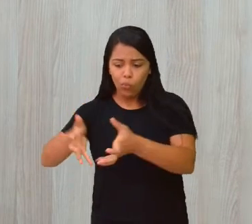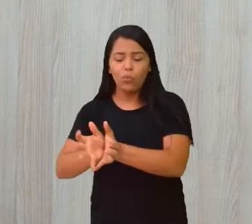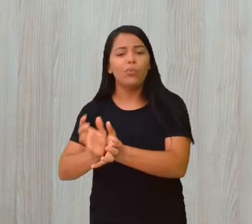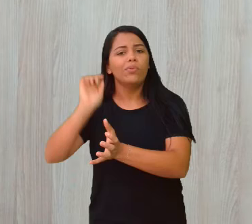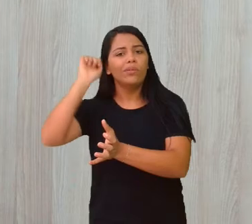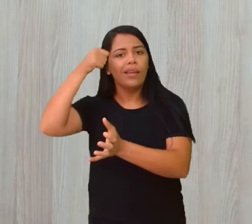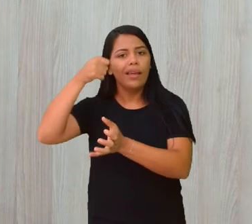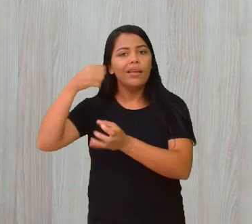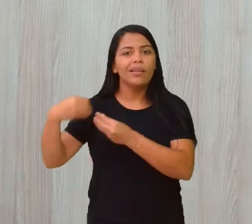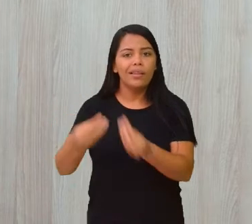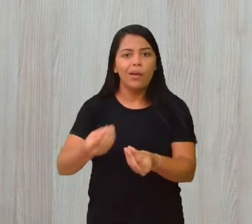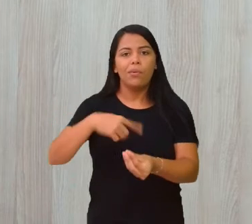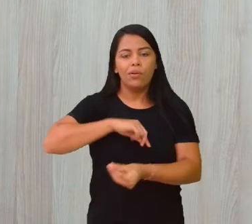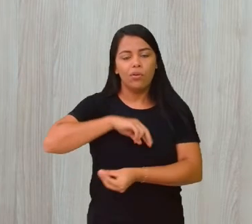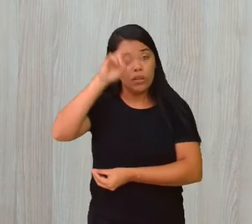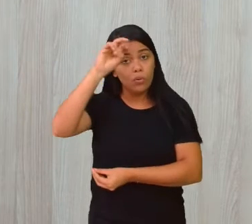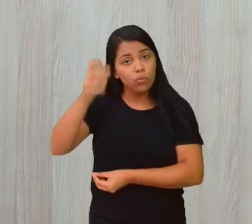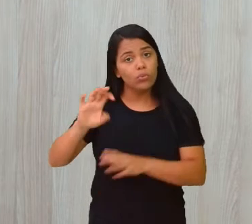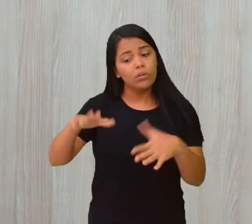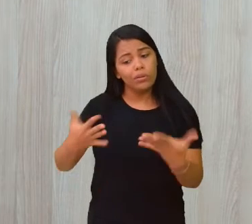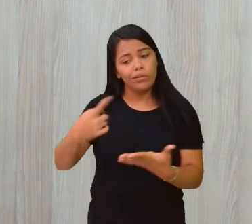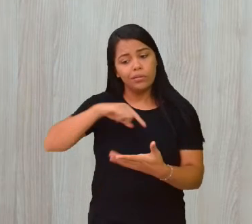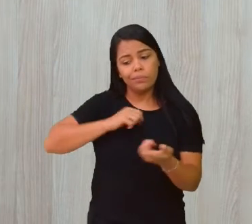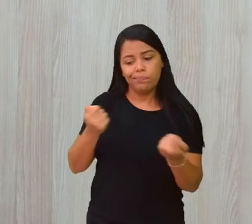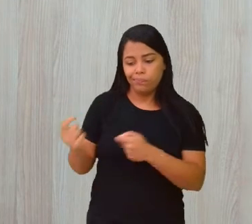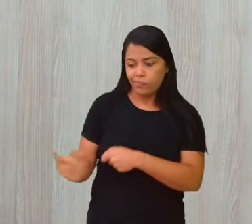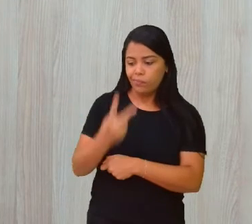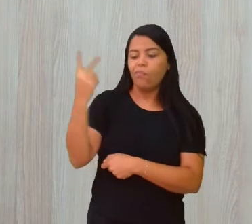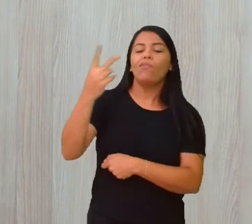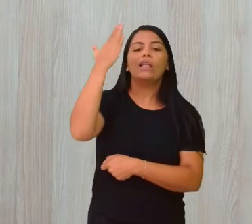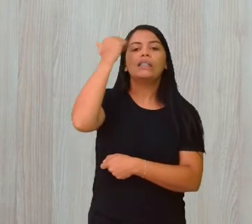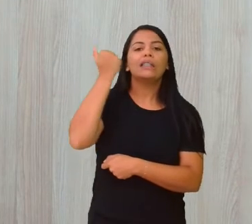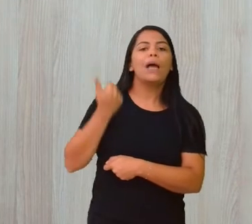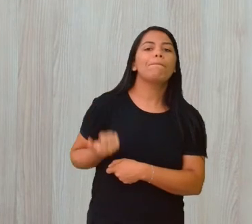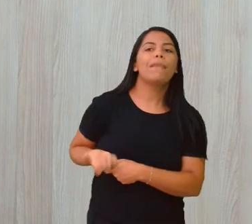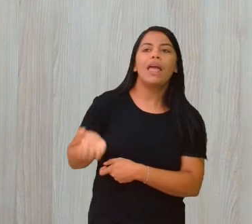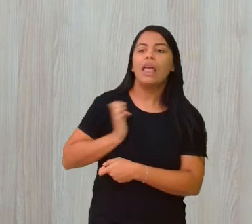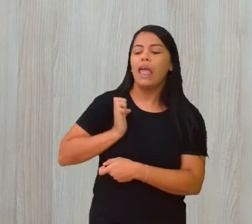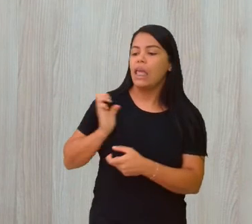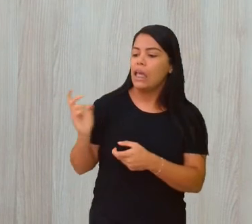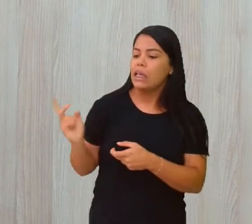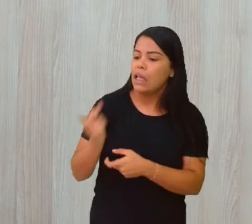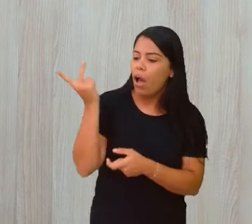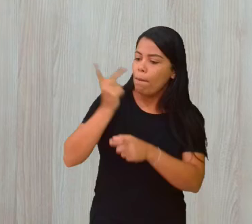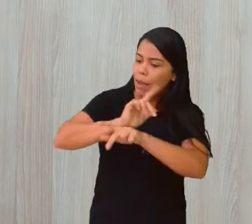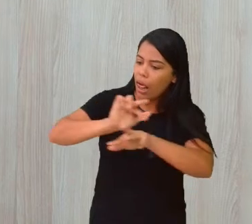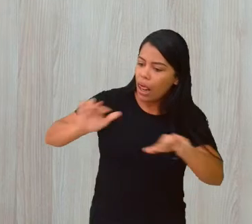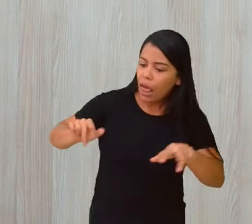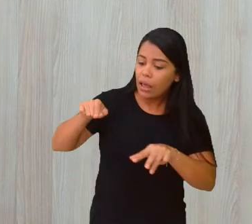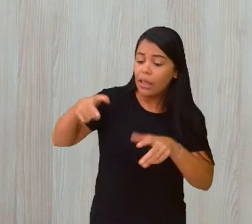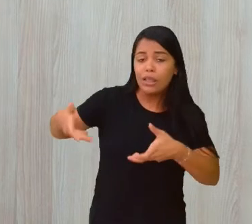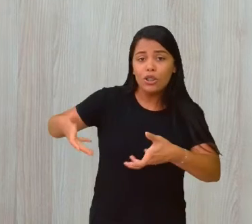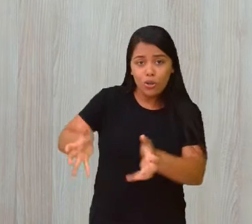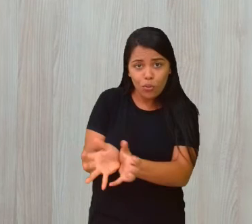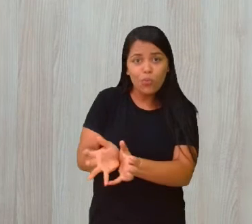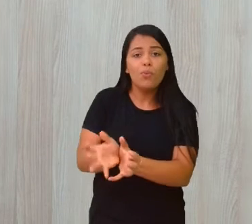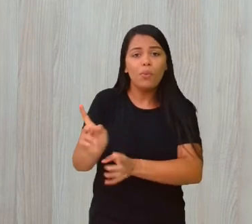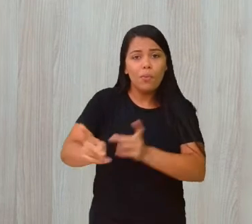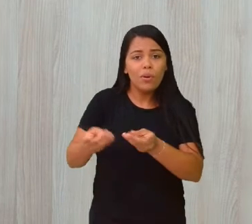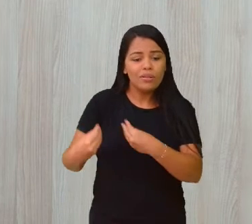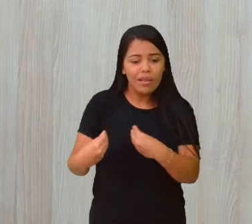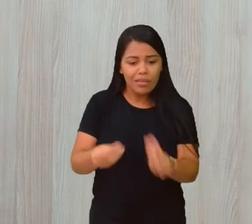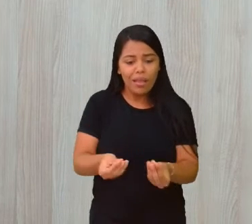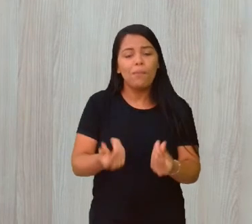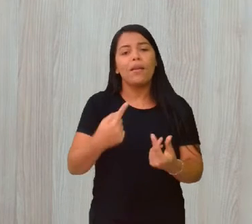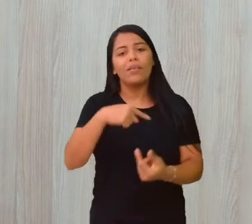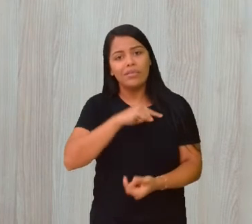de fato valorizar e saber a riqueza, a diversidade que esse povo nos proporciona,